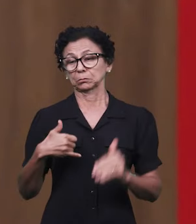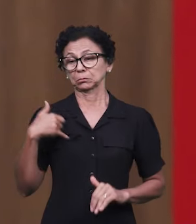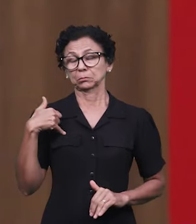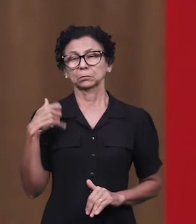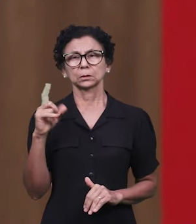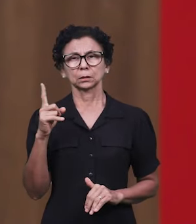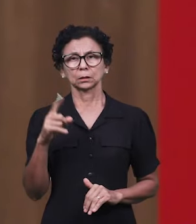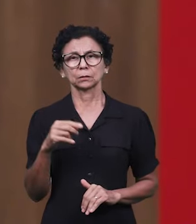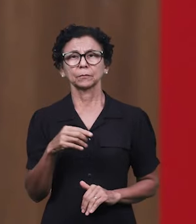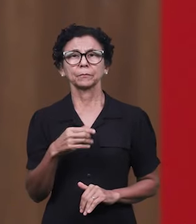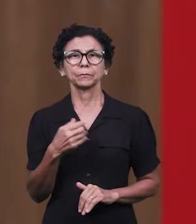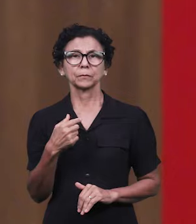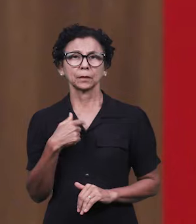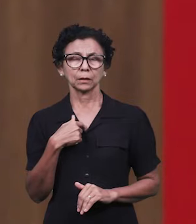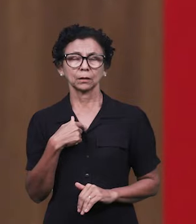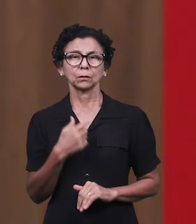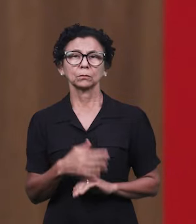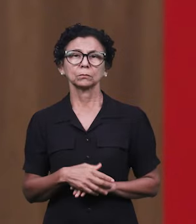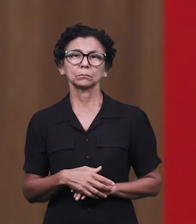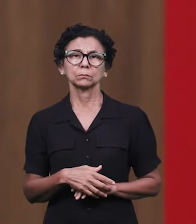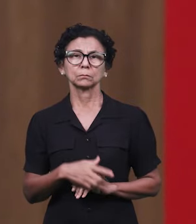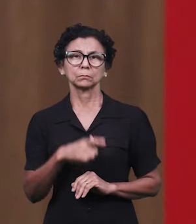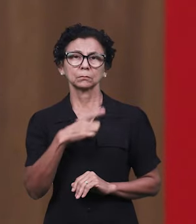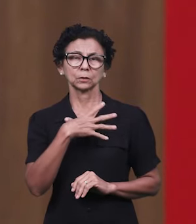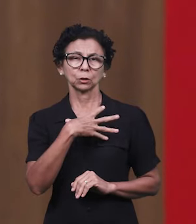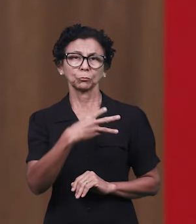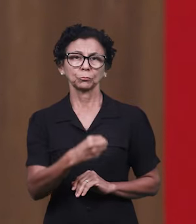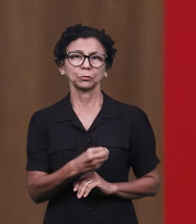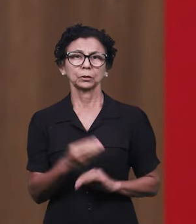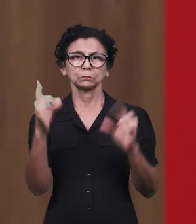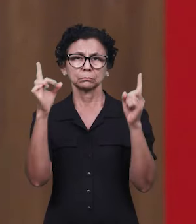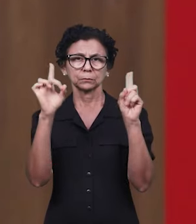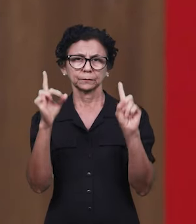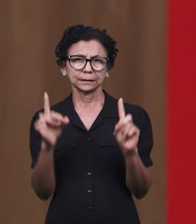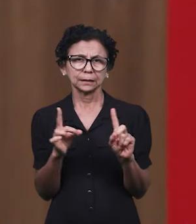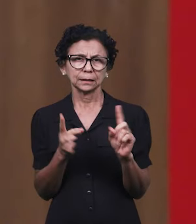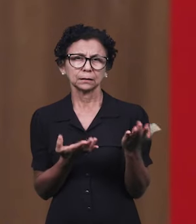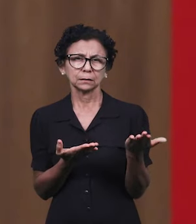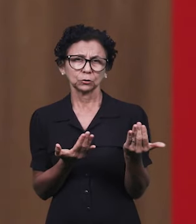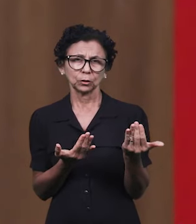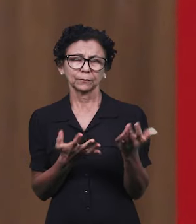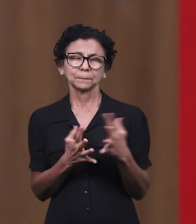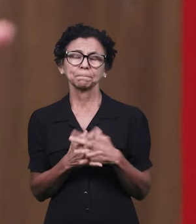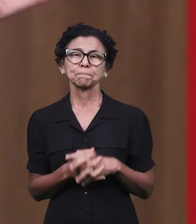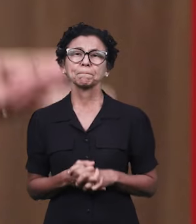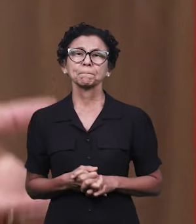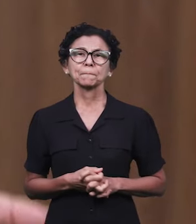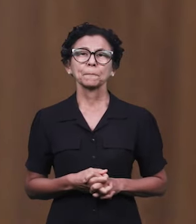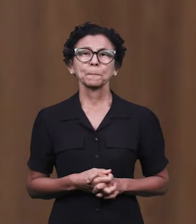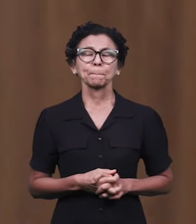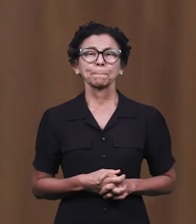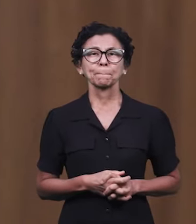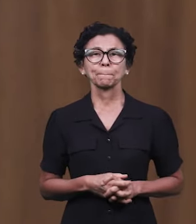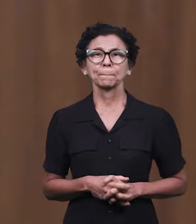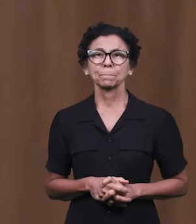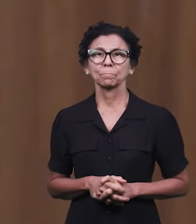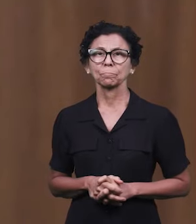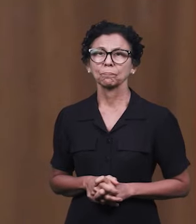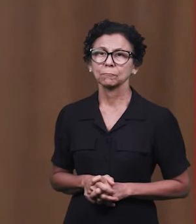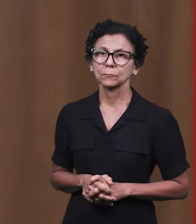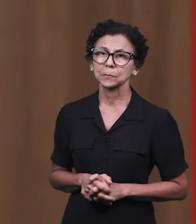com deficiência, que é o meu filho mais novo, e não foi no início, eu passei pelo processo de aceitação,